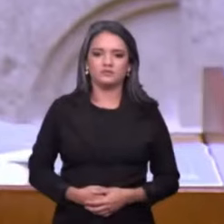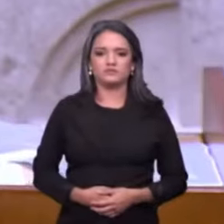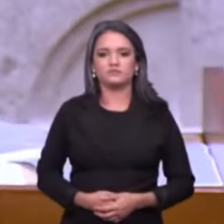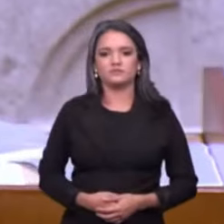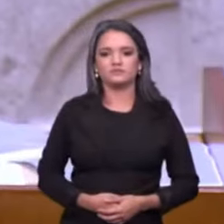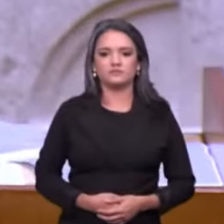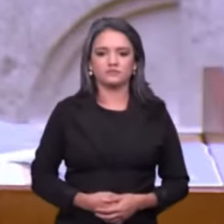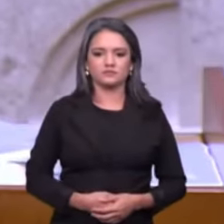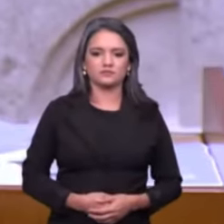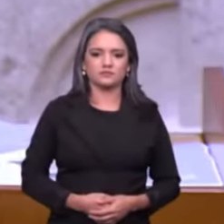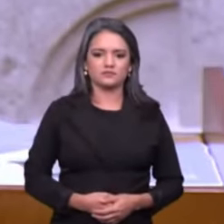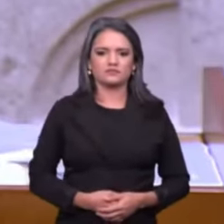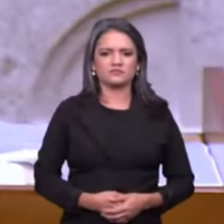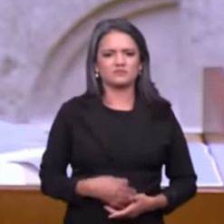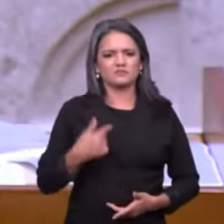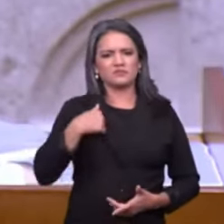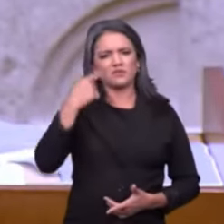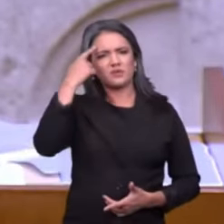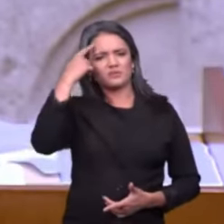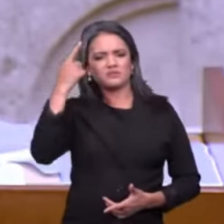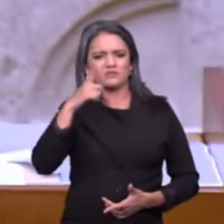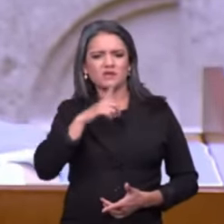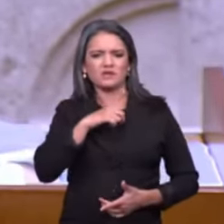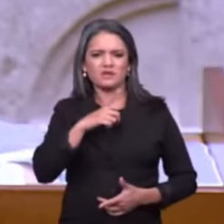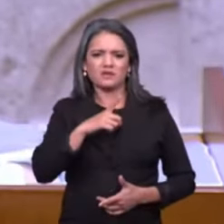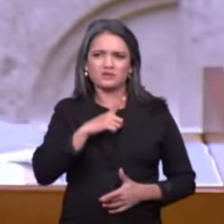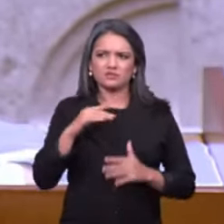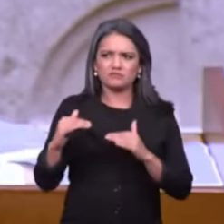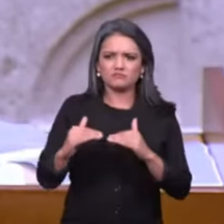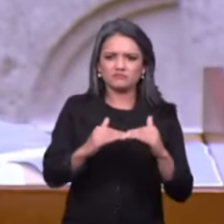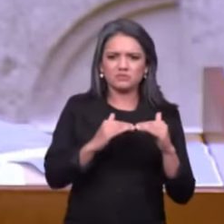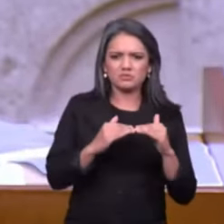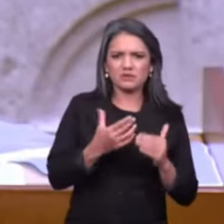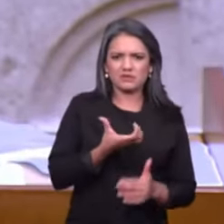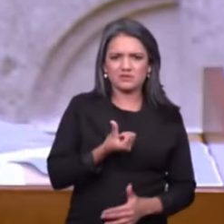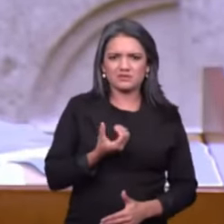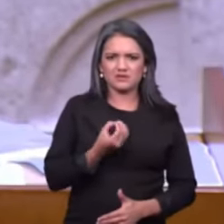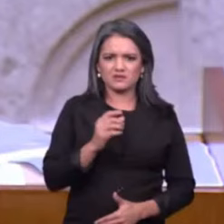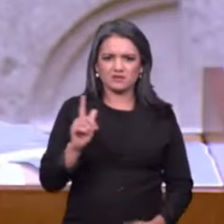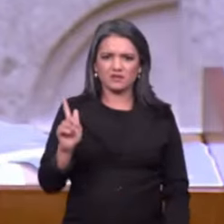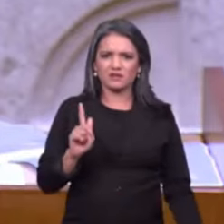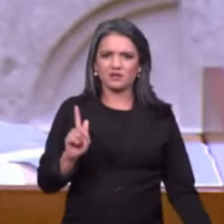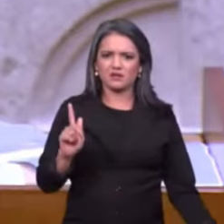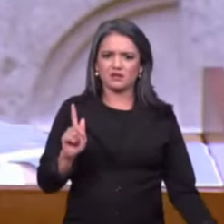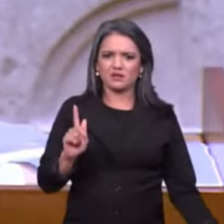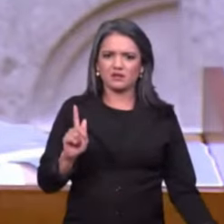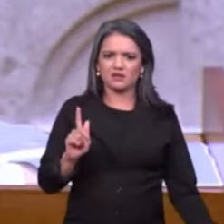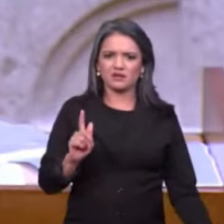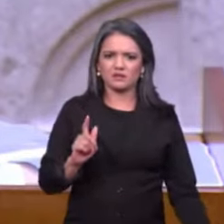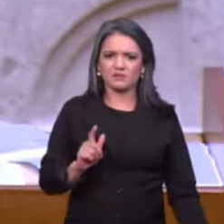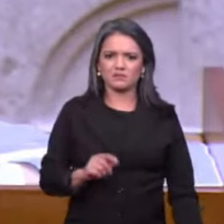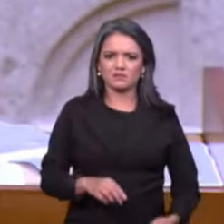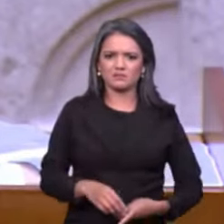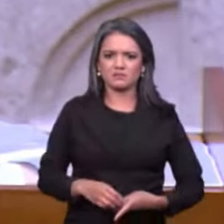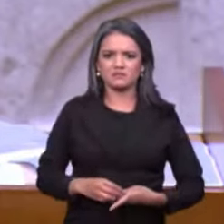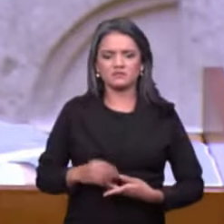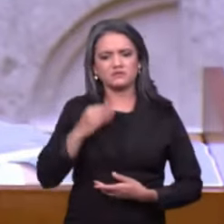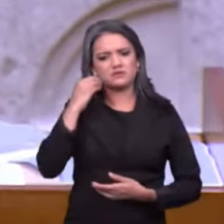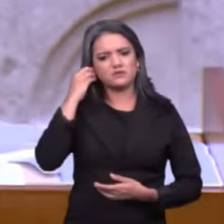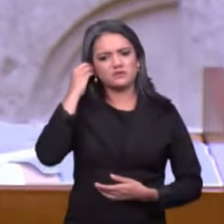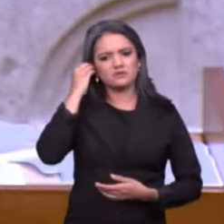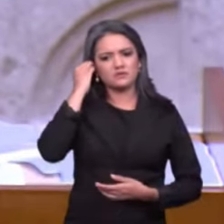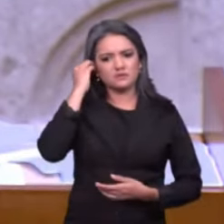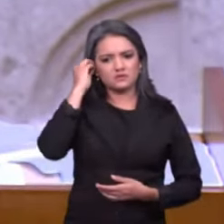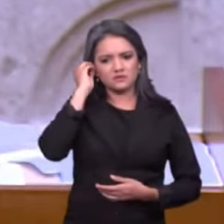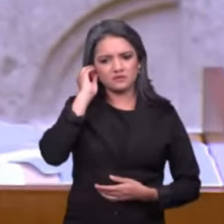Eu tinha imaginado que havia um consenso de 60 gramas, mas deixamos entre 25 e 60,